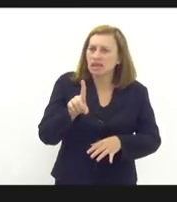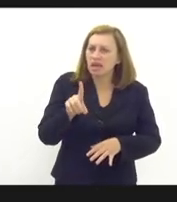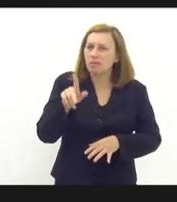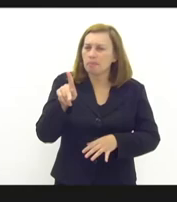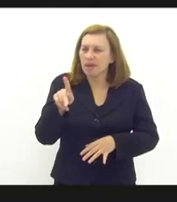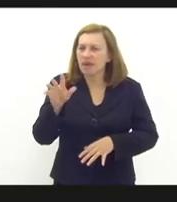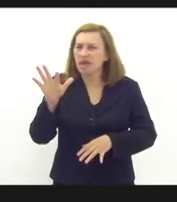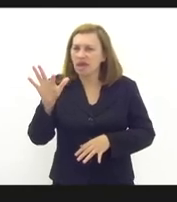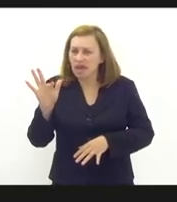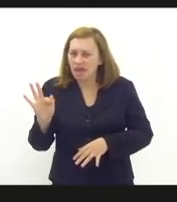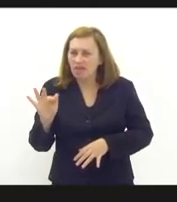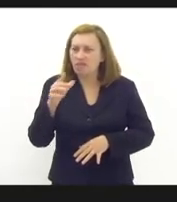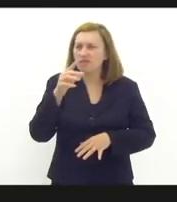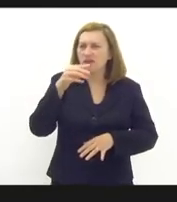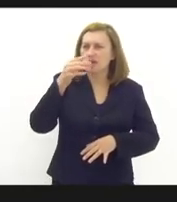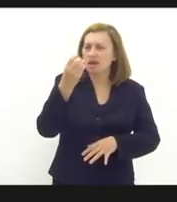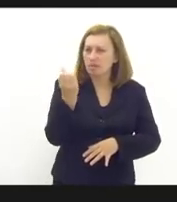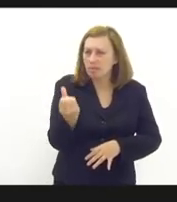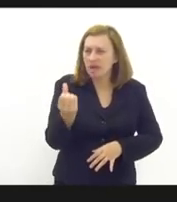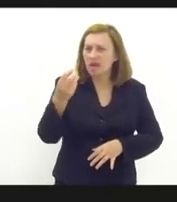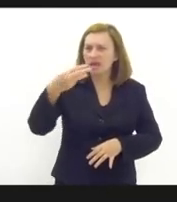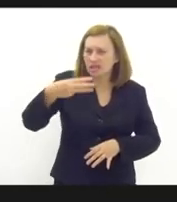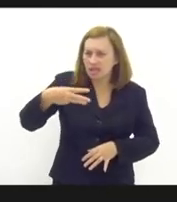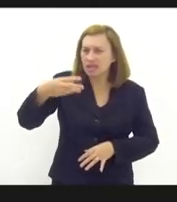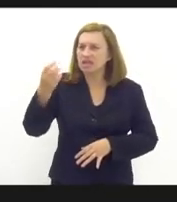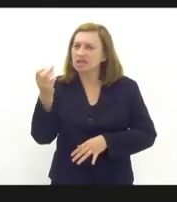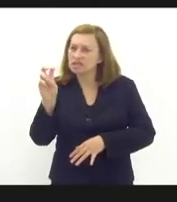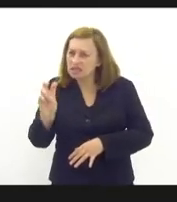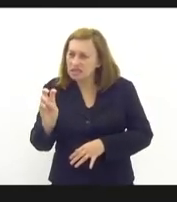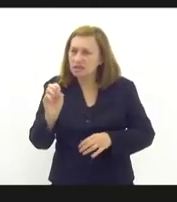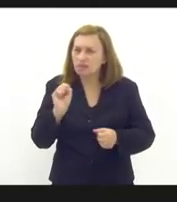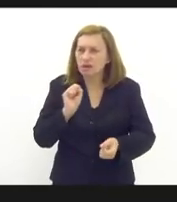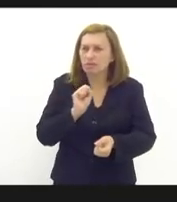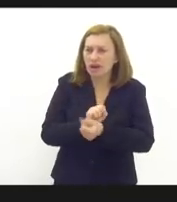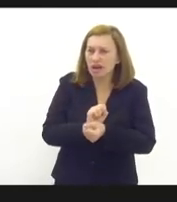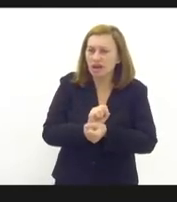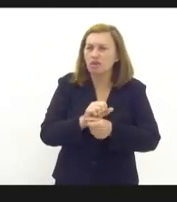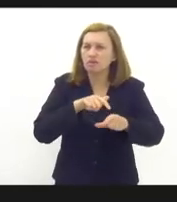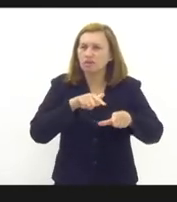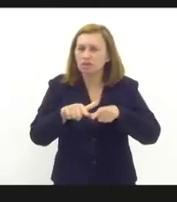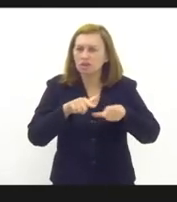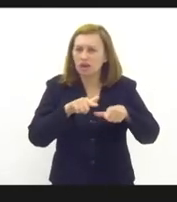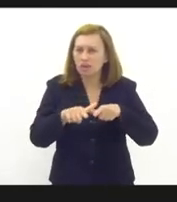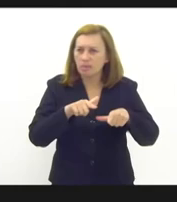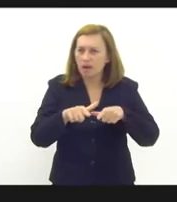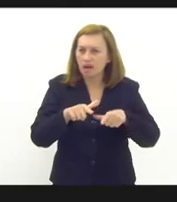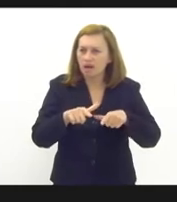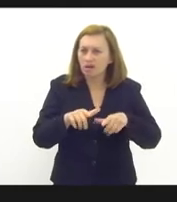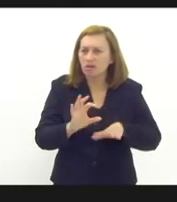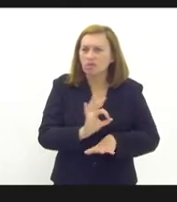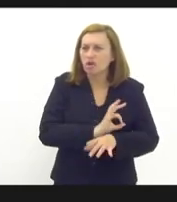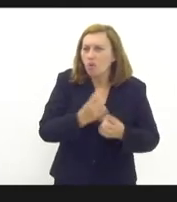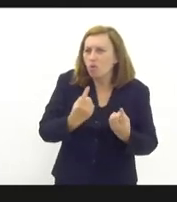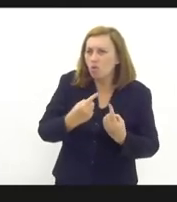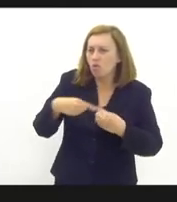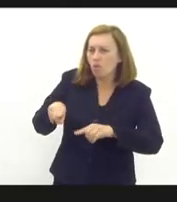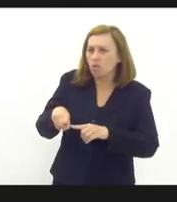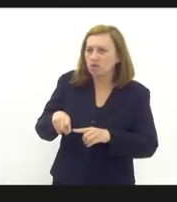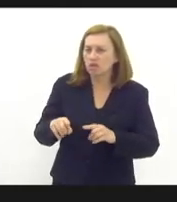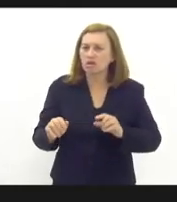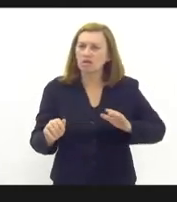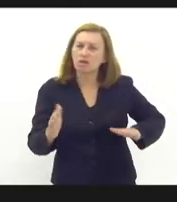635 no Supremo Tribunal Federal para interromper as operações policiais contra traficantes e milicianos.